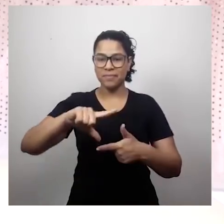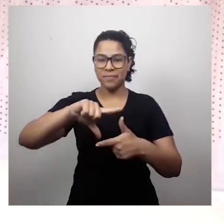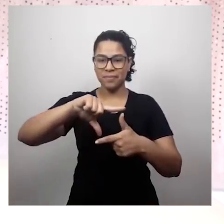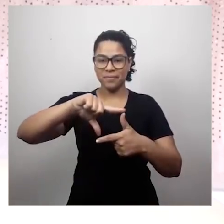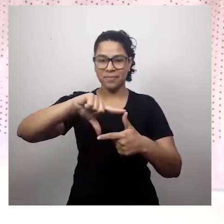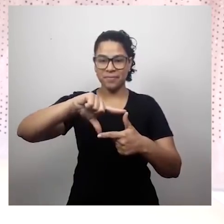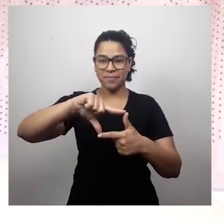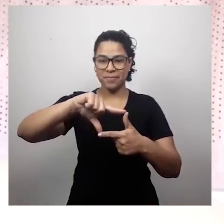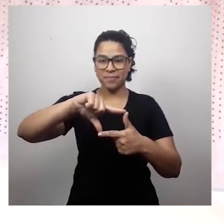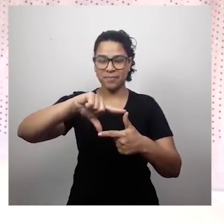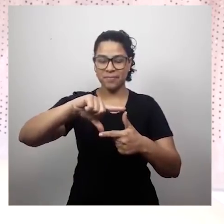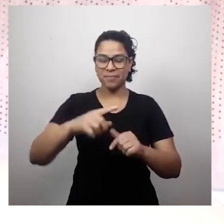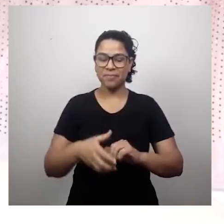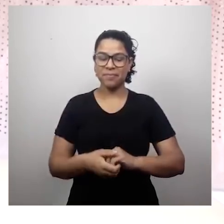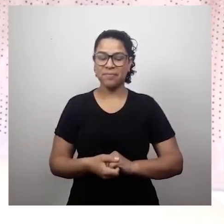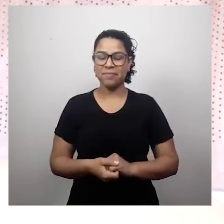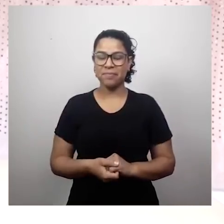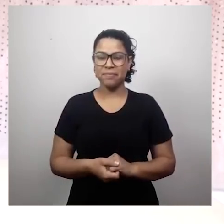um quadrado.